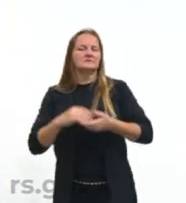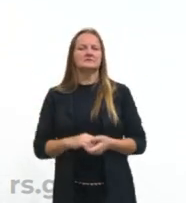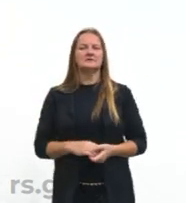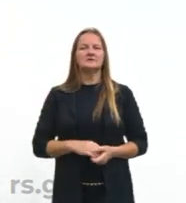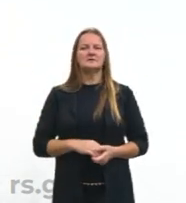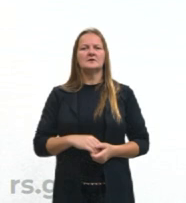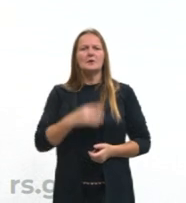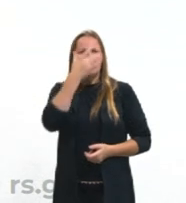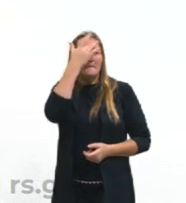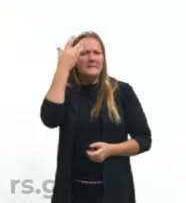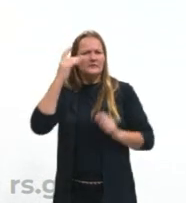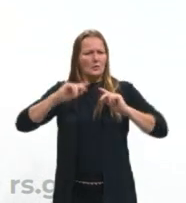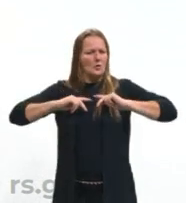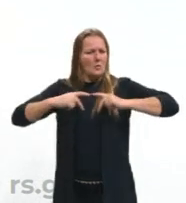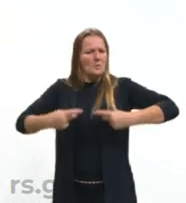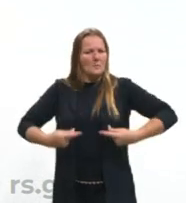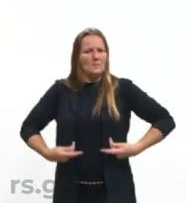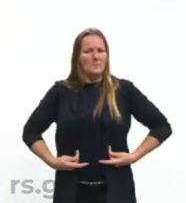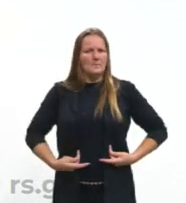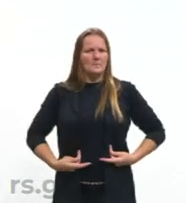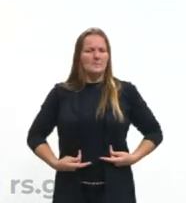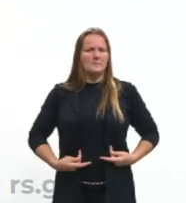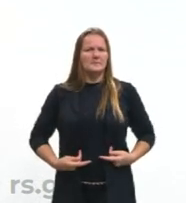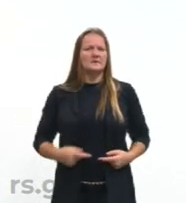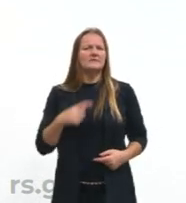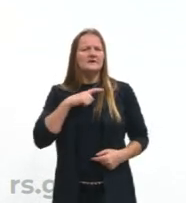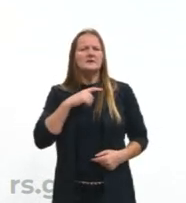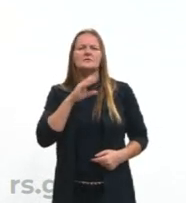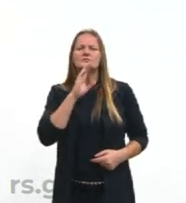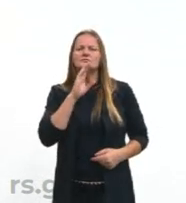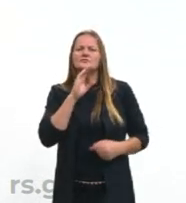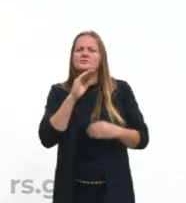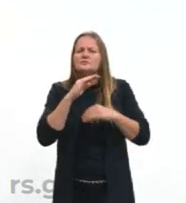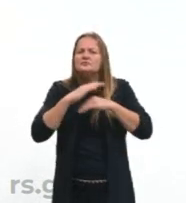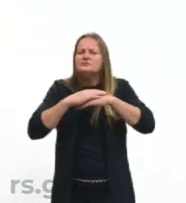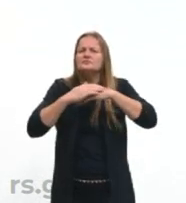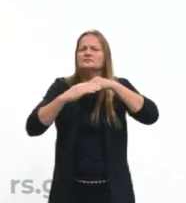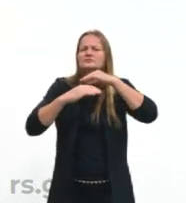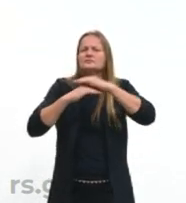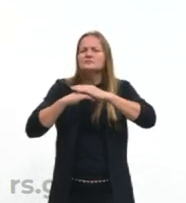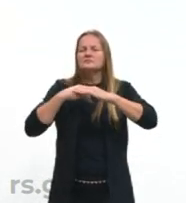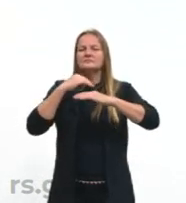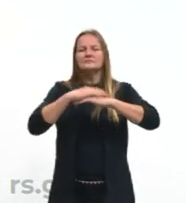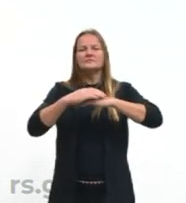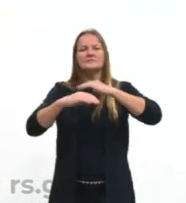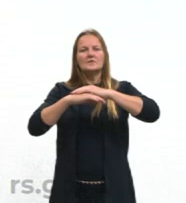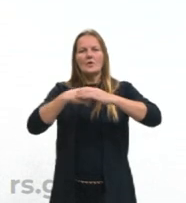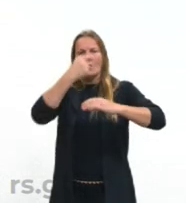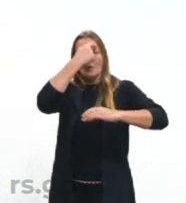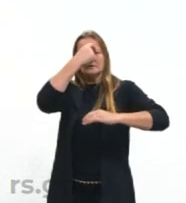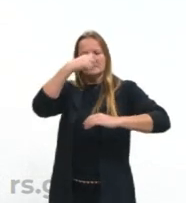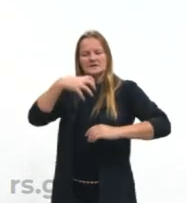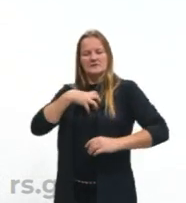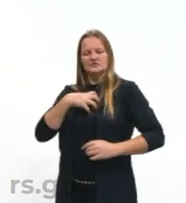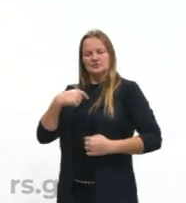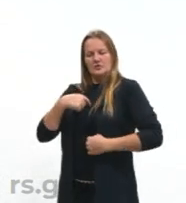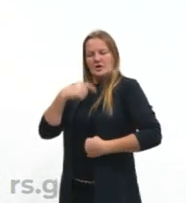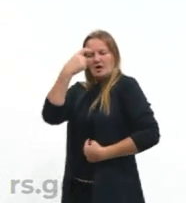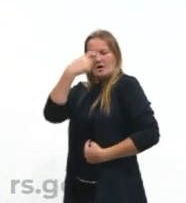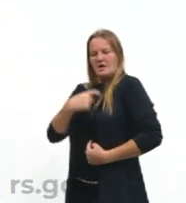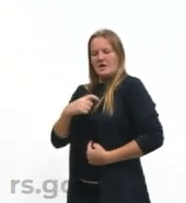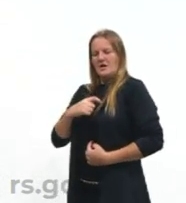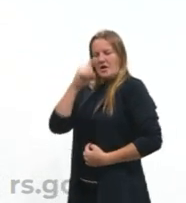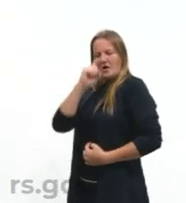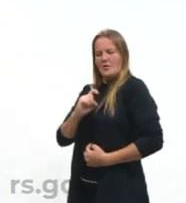o ser humano ele vai ele vai construindo conhecimento tomando consciência de si e consciência do